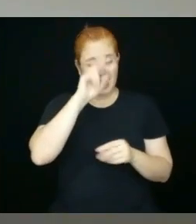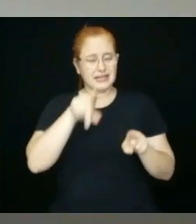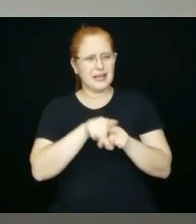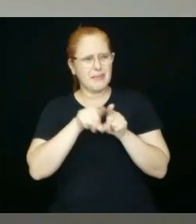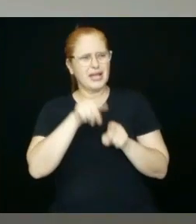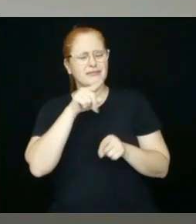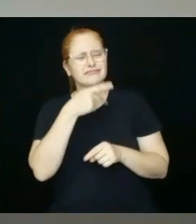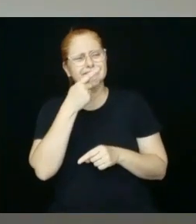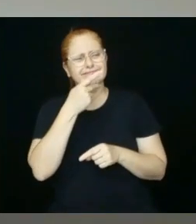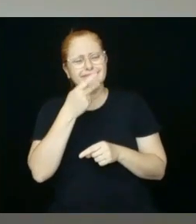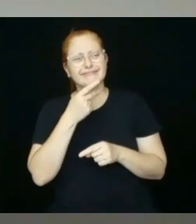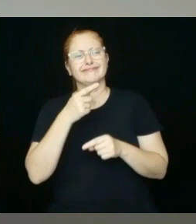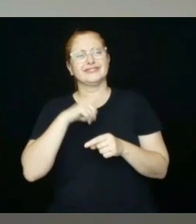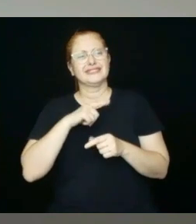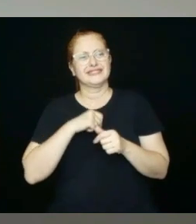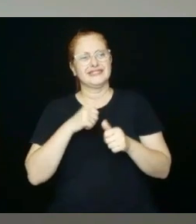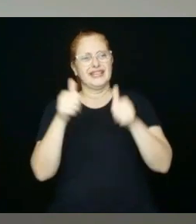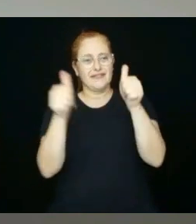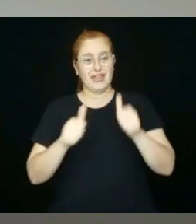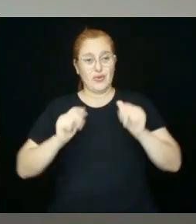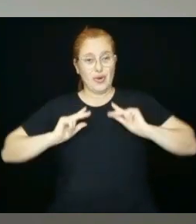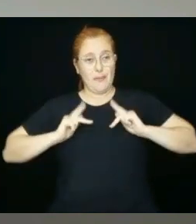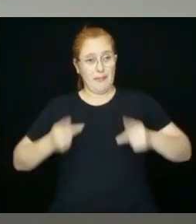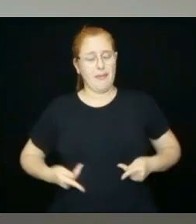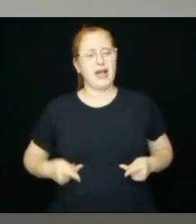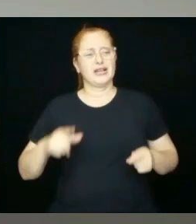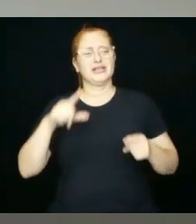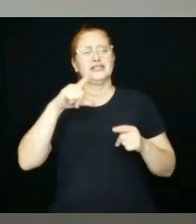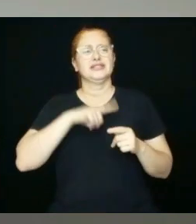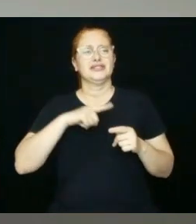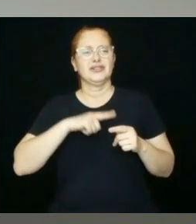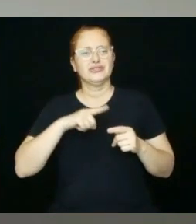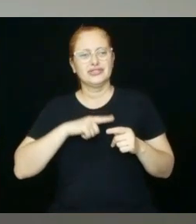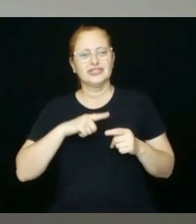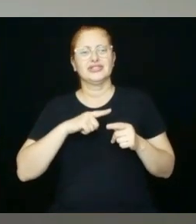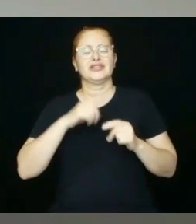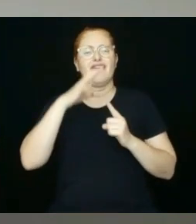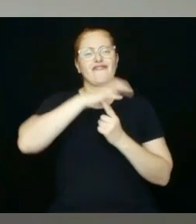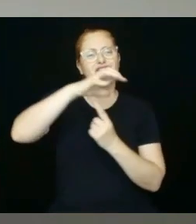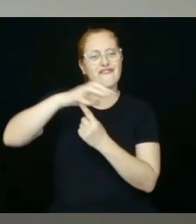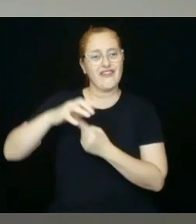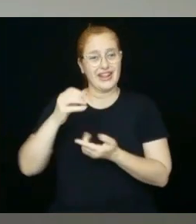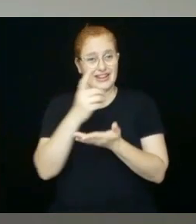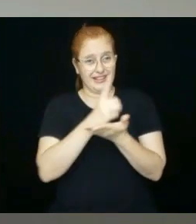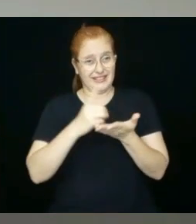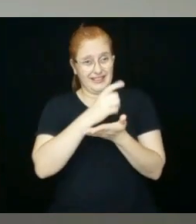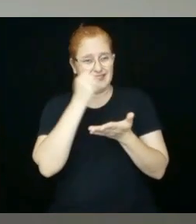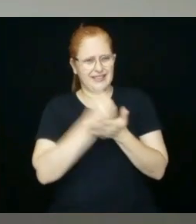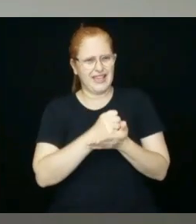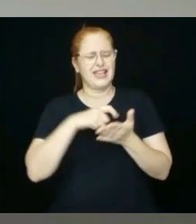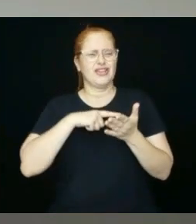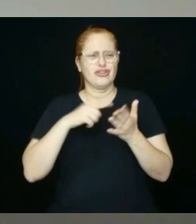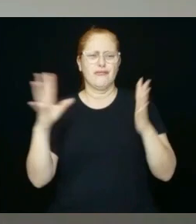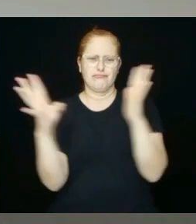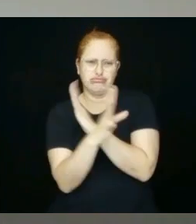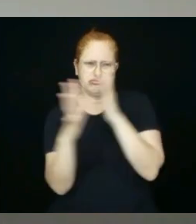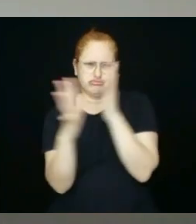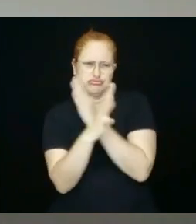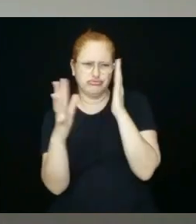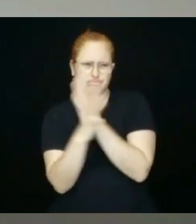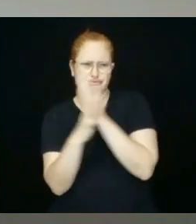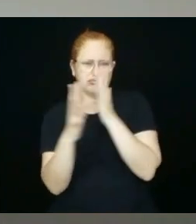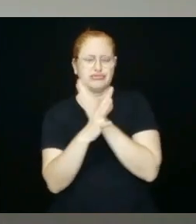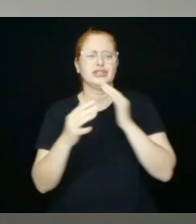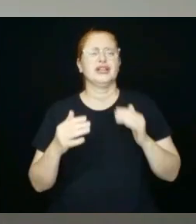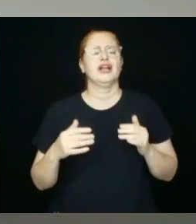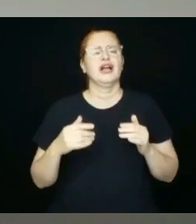né, que num dos dias que a gente veio visitar, estava tendo a Open Feira de Design, aí estava super movimentado, e